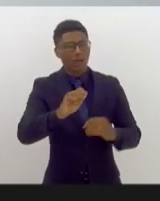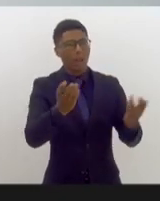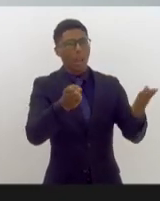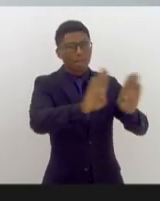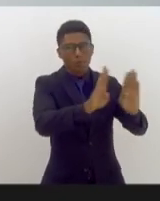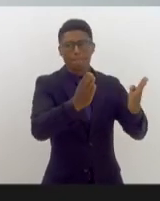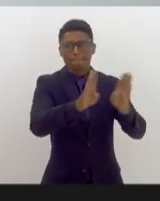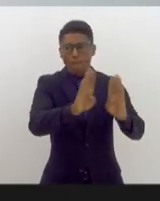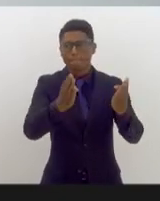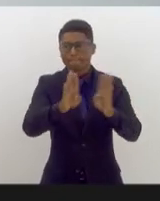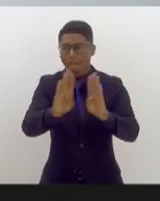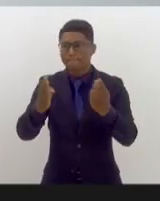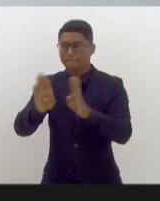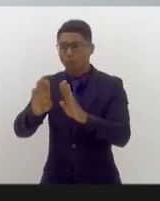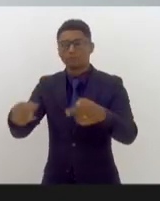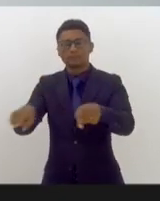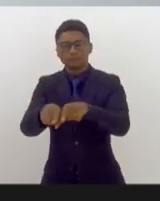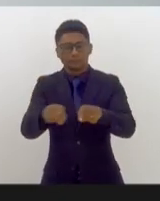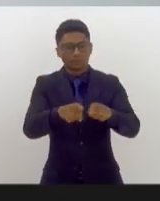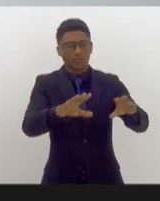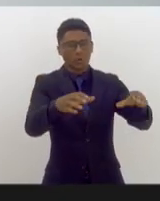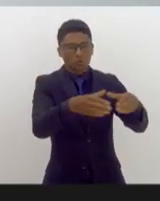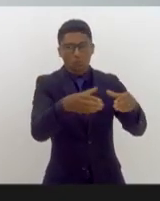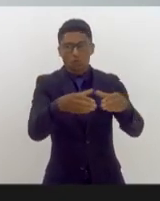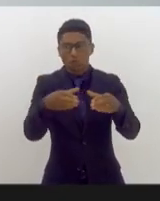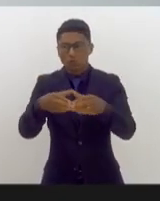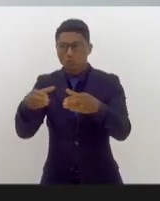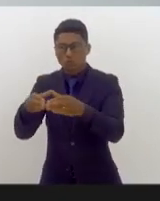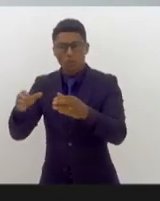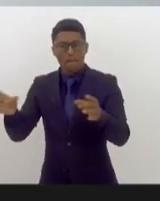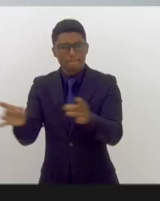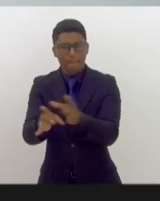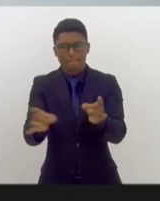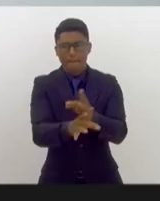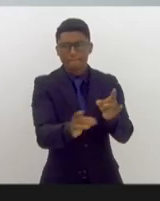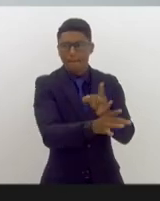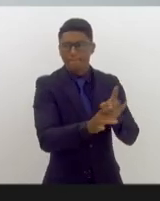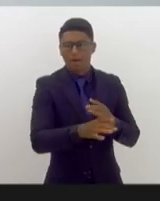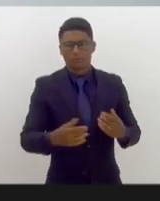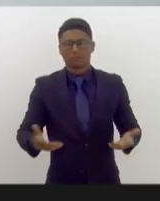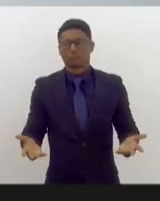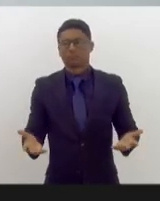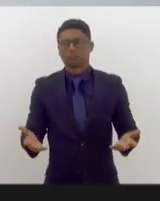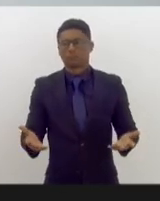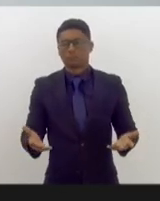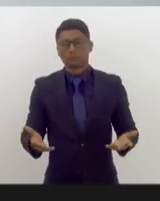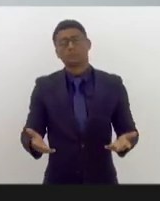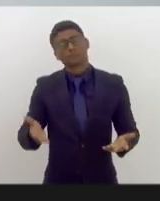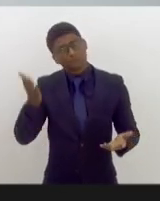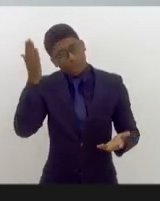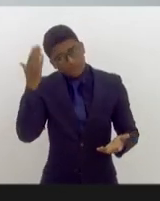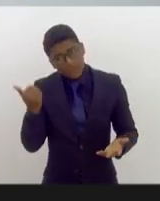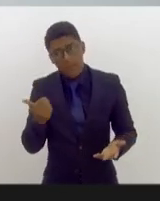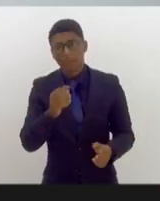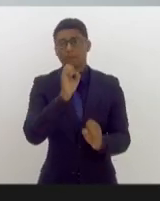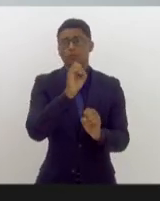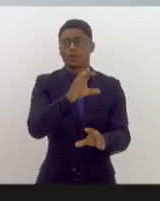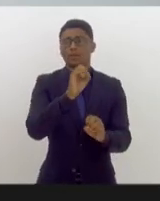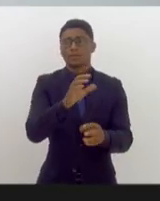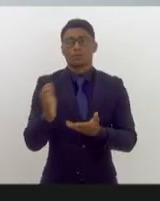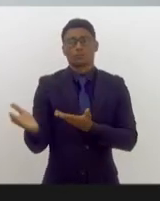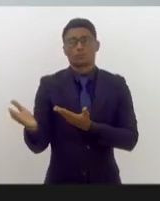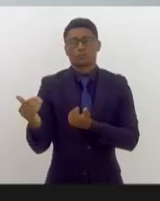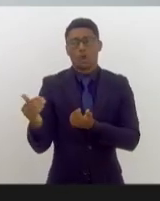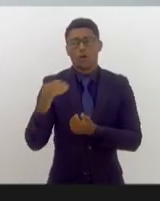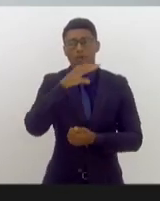turmas e fechamento de turnos também. Sabendo que no caso da educação de jovens e adultos, a